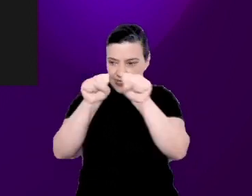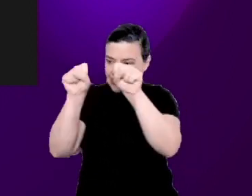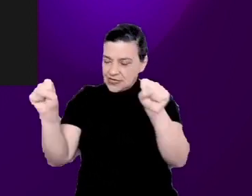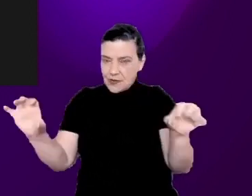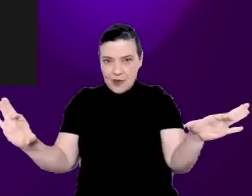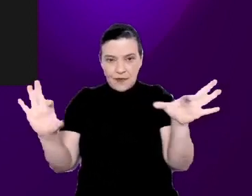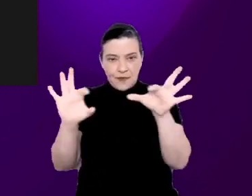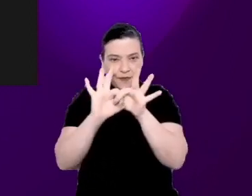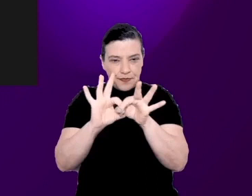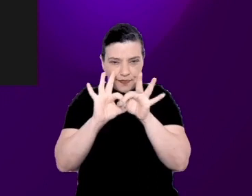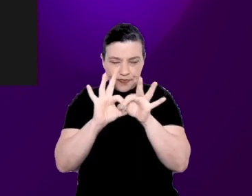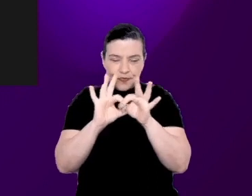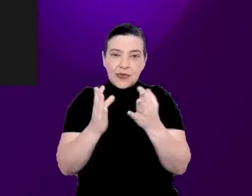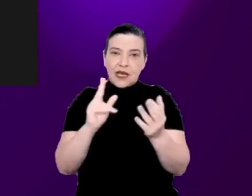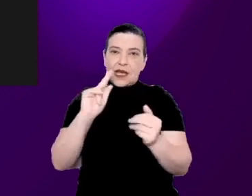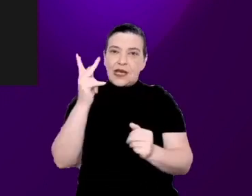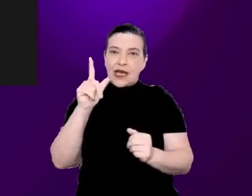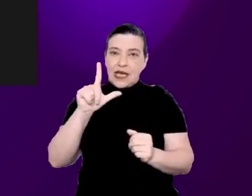organização sem fins